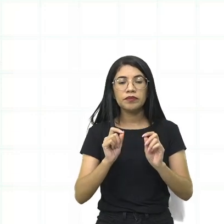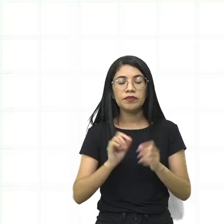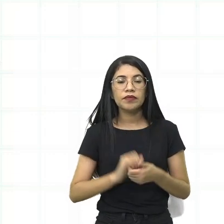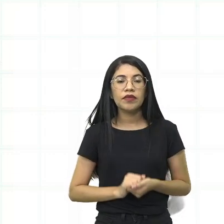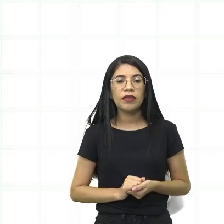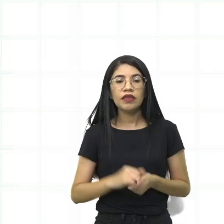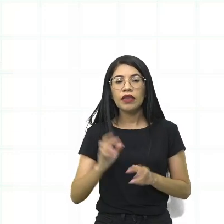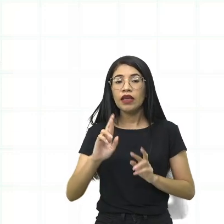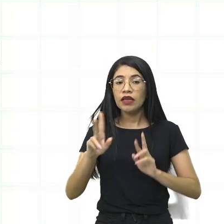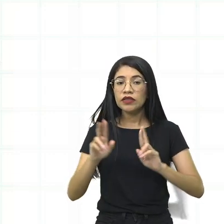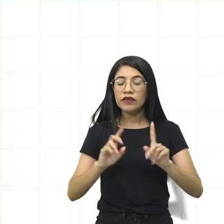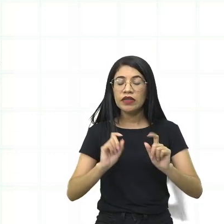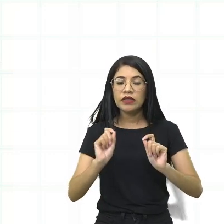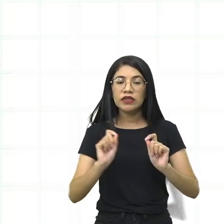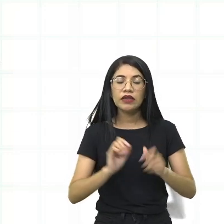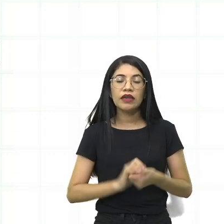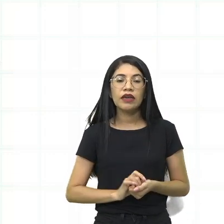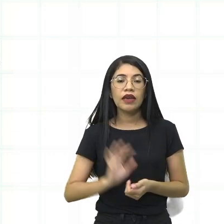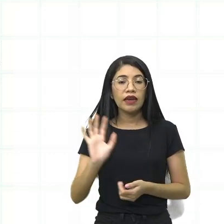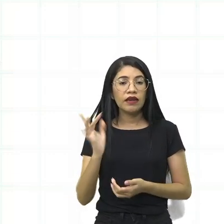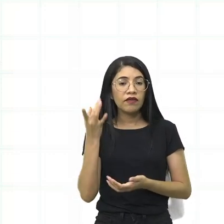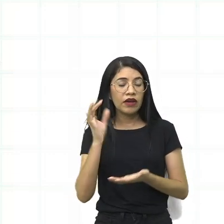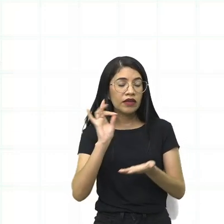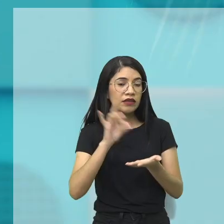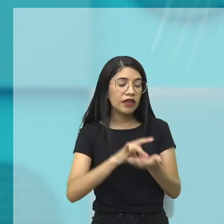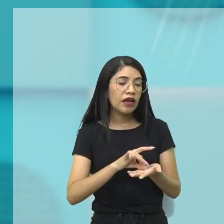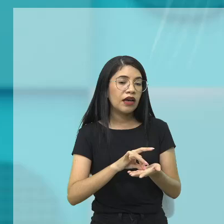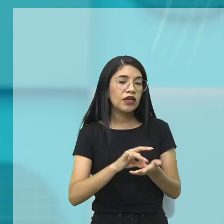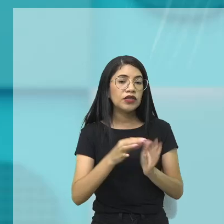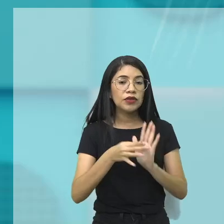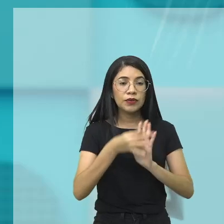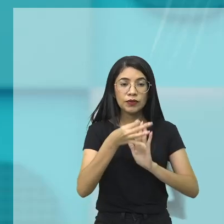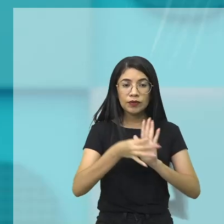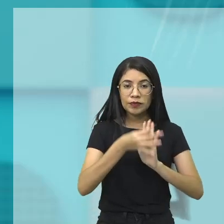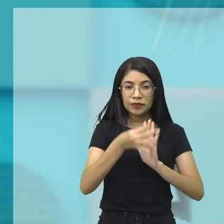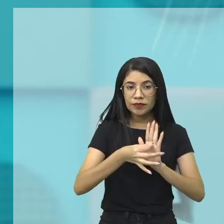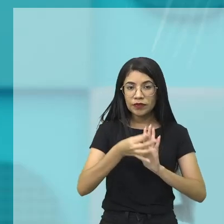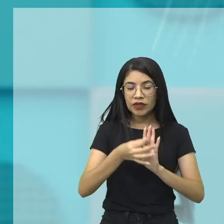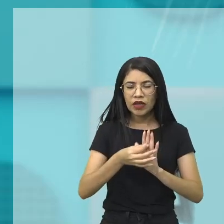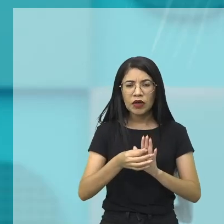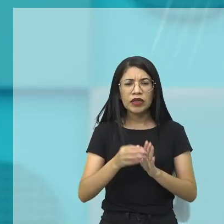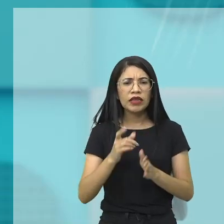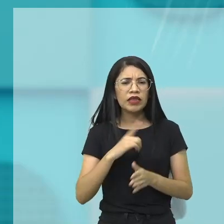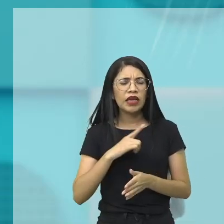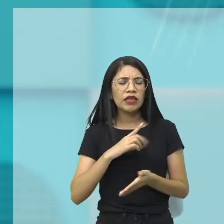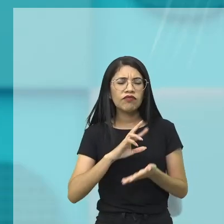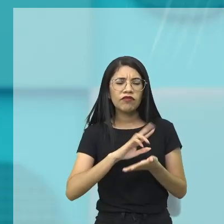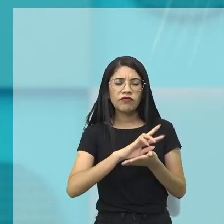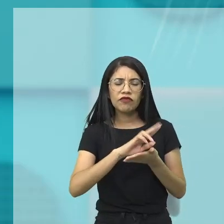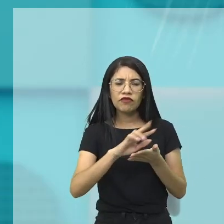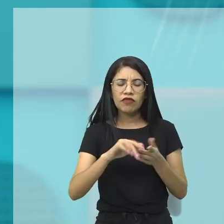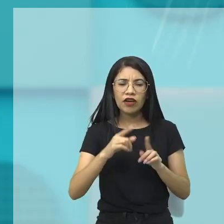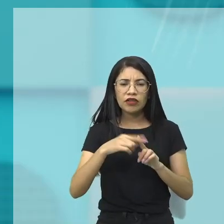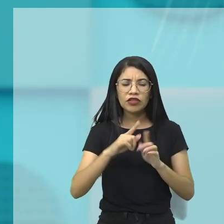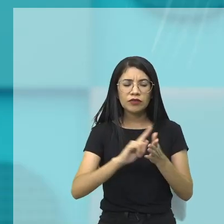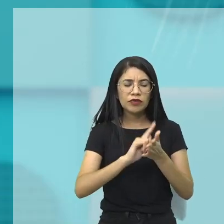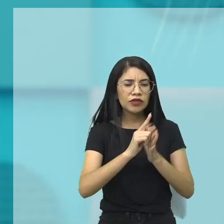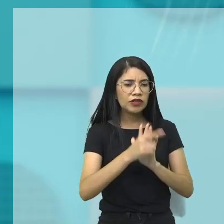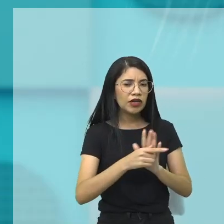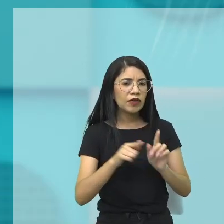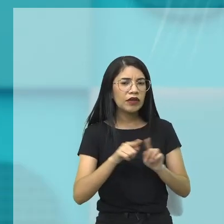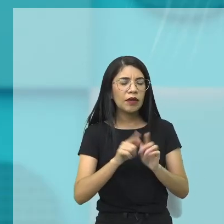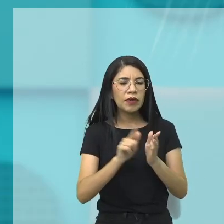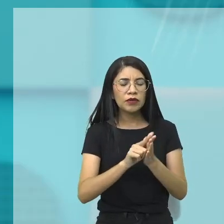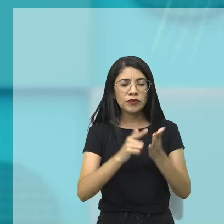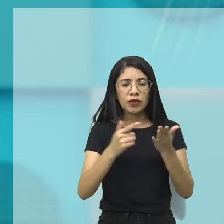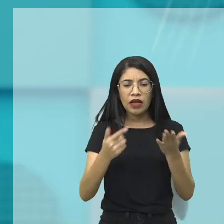da diferença, né, entre fato e opinião que nós temos aí nos nossos diferentes gêneros. Vimos no texto